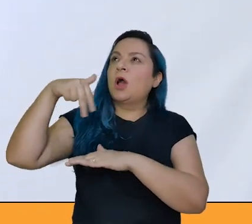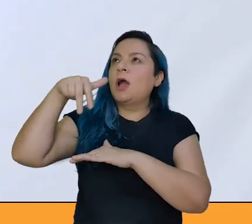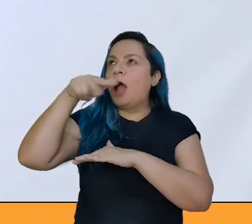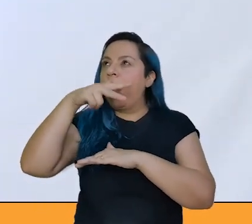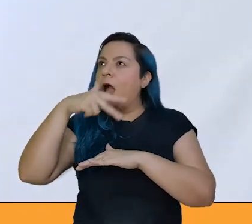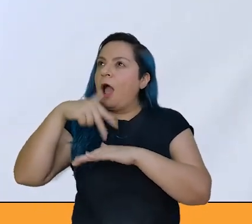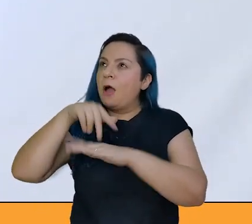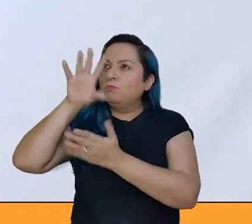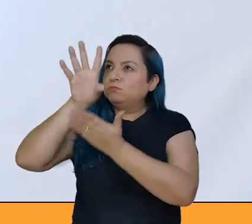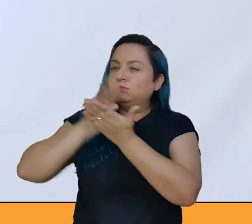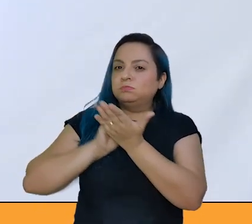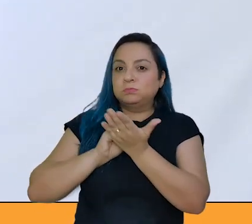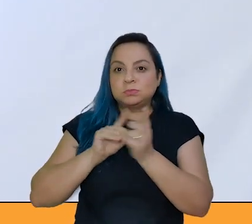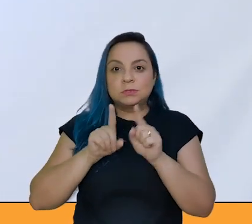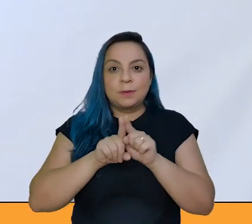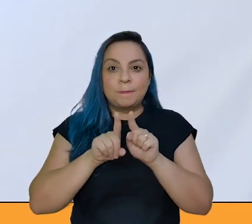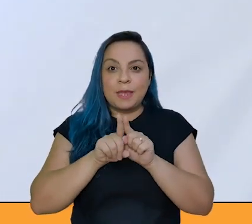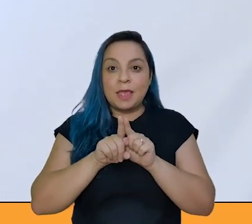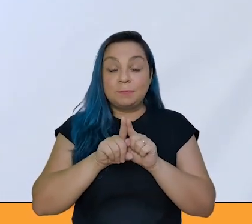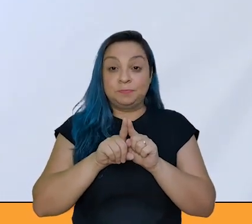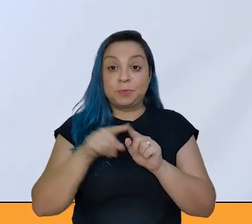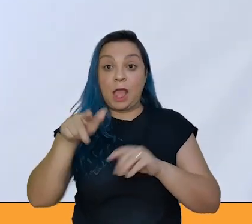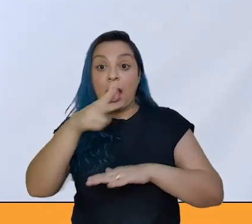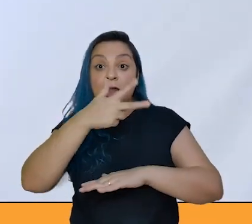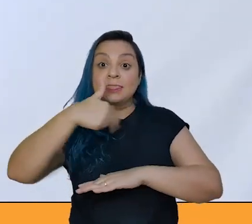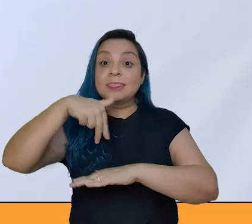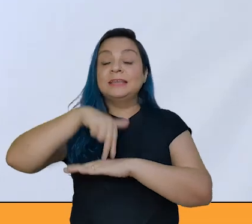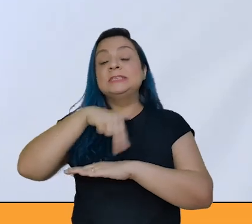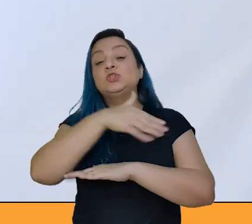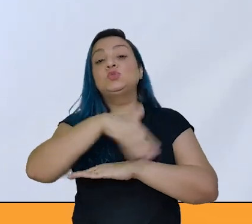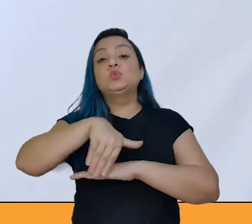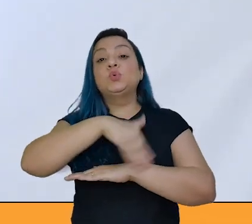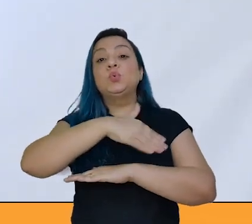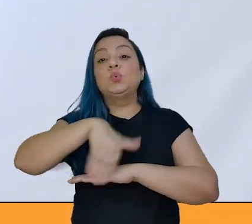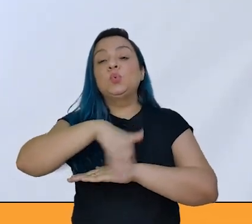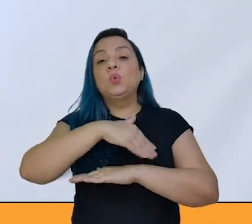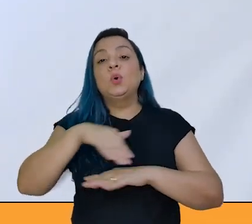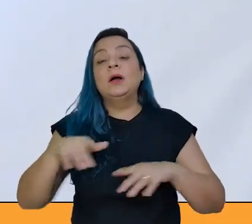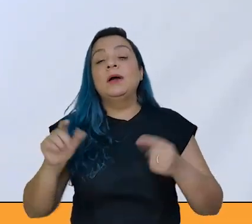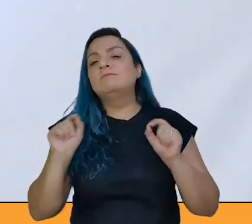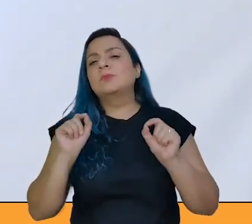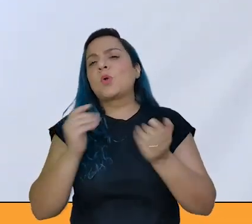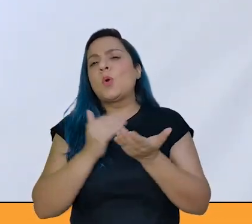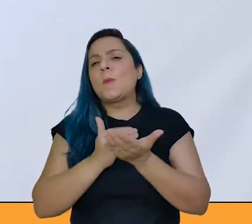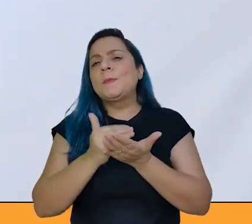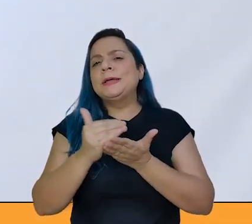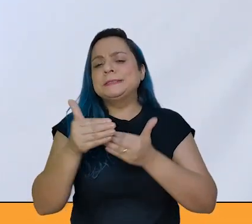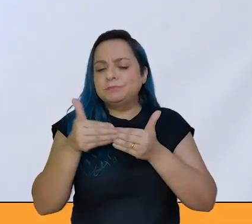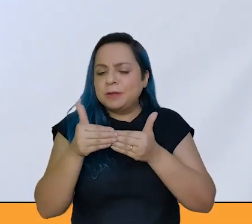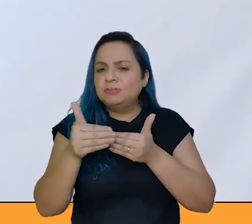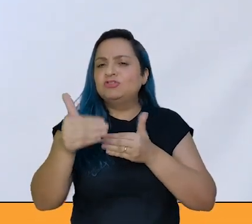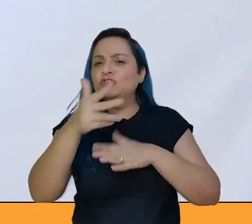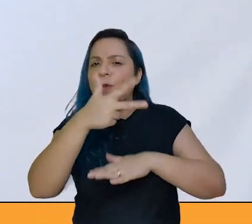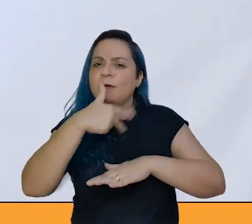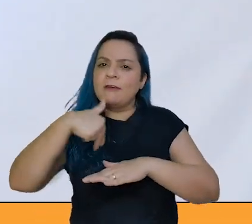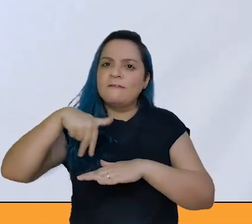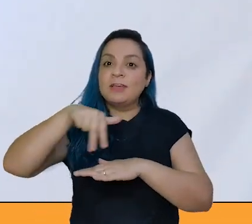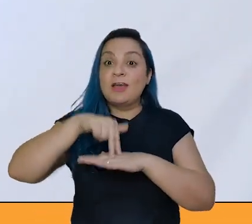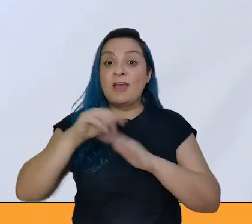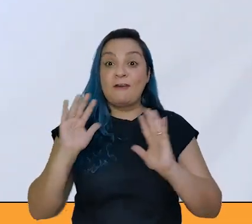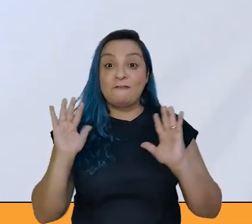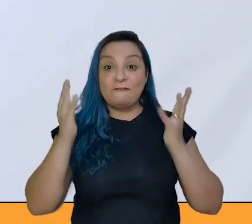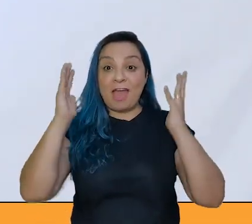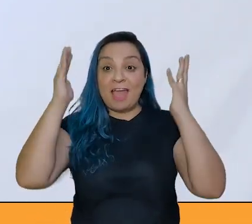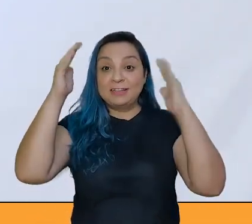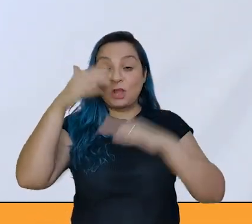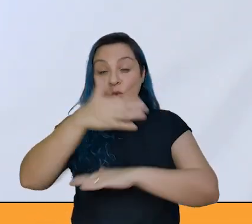pelo movimento. As danças de rua, as danças urbanas, elas começam a partir desses movimentos, que são as festas